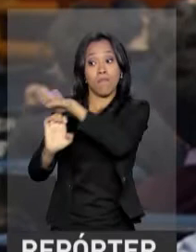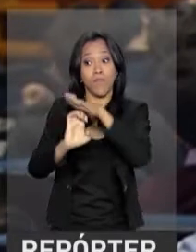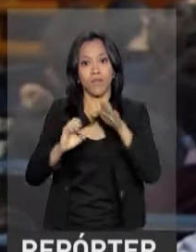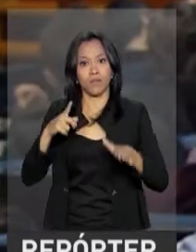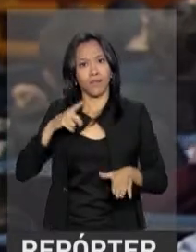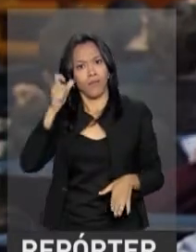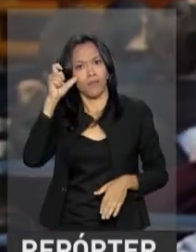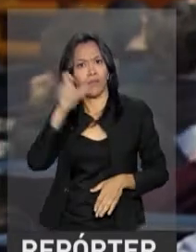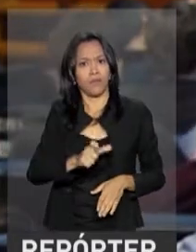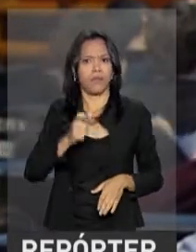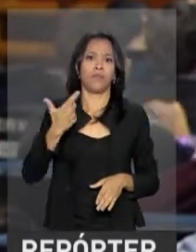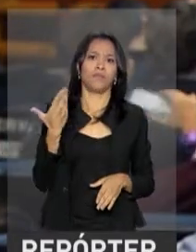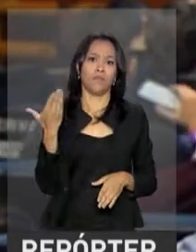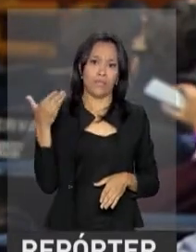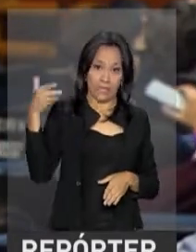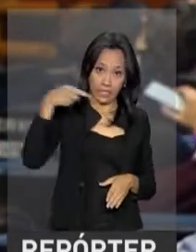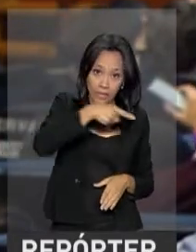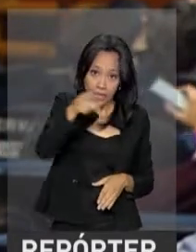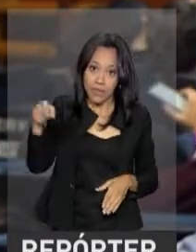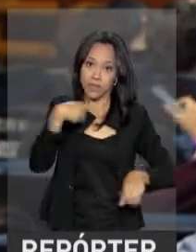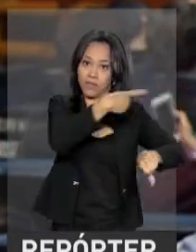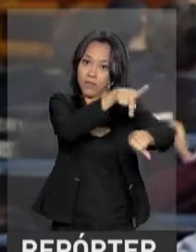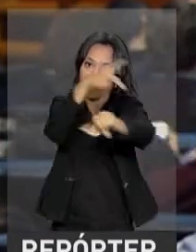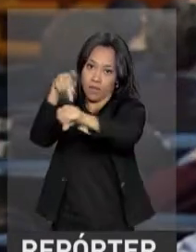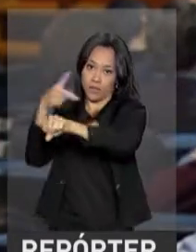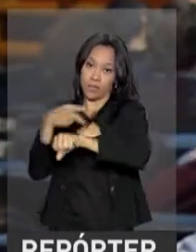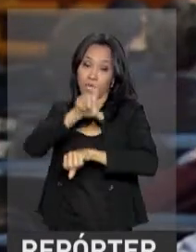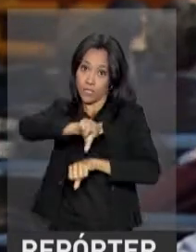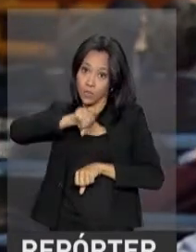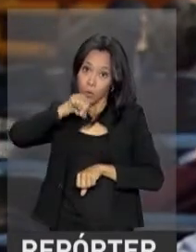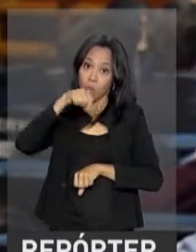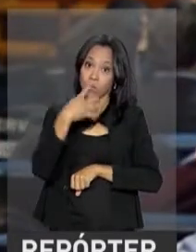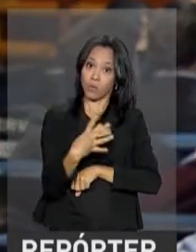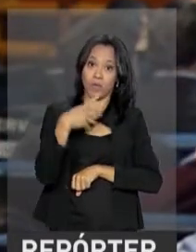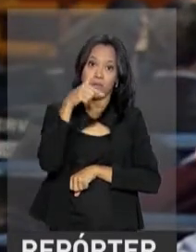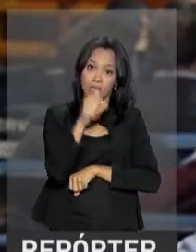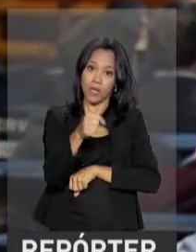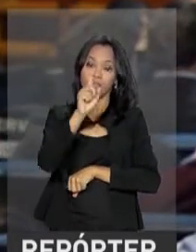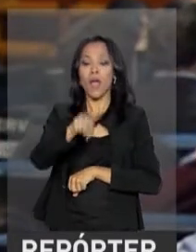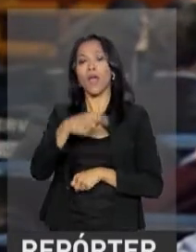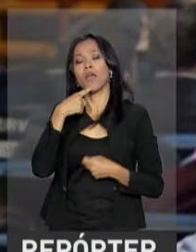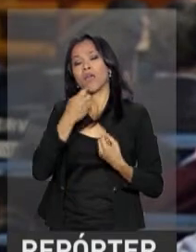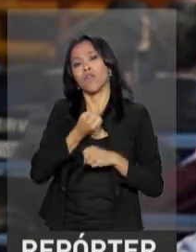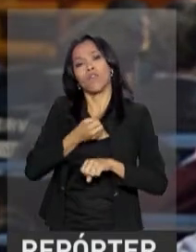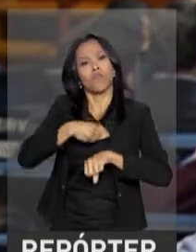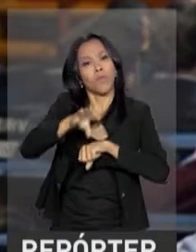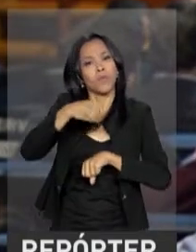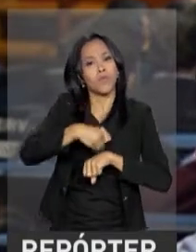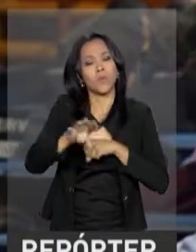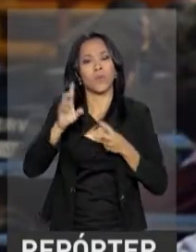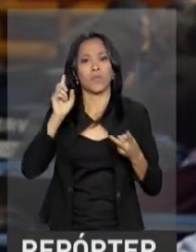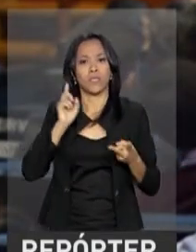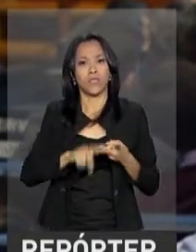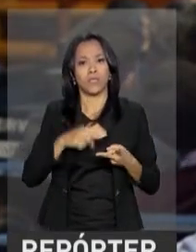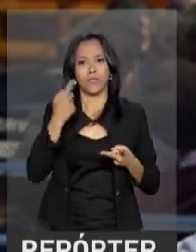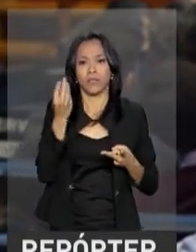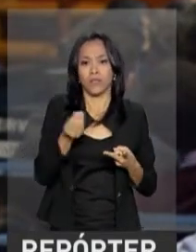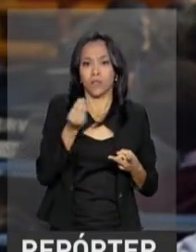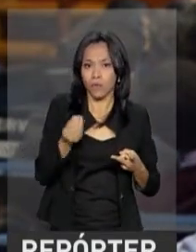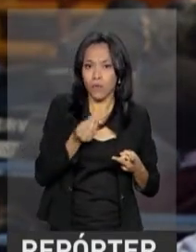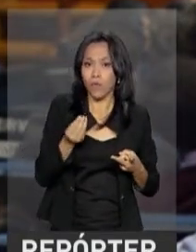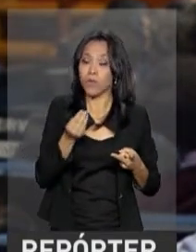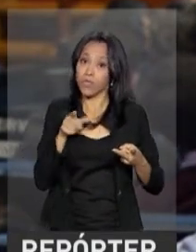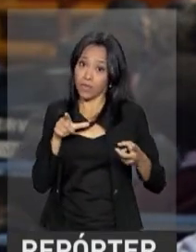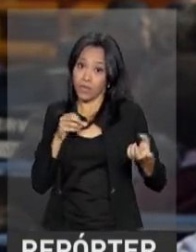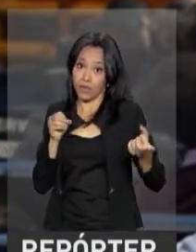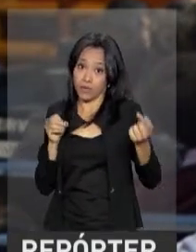mercados internacionais. A escolha dos 47 países levou em conta informações como lista de países emergentes do Fundo